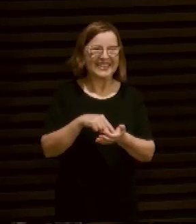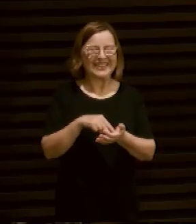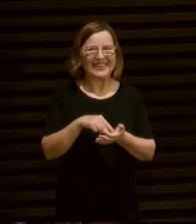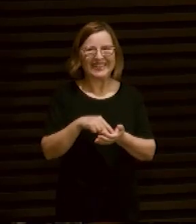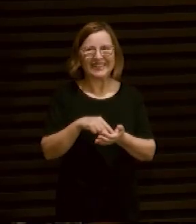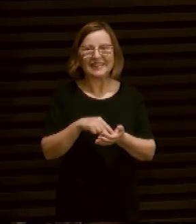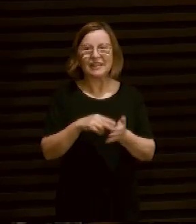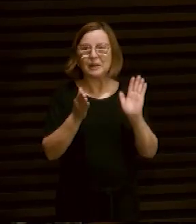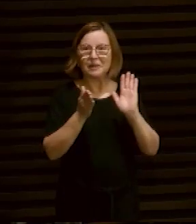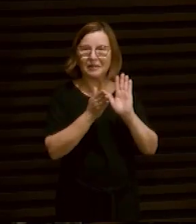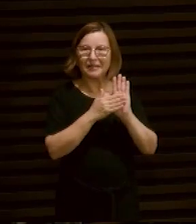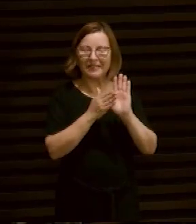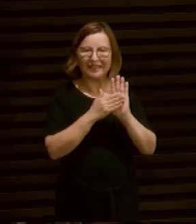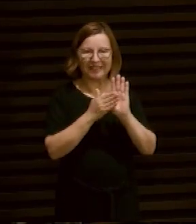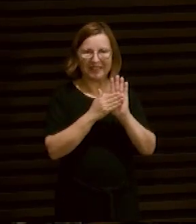está proposta,